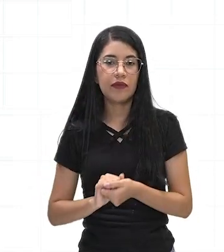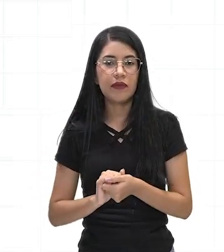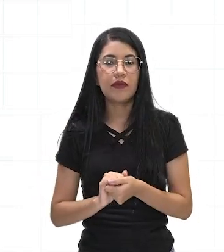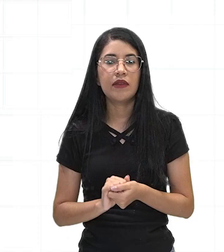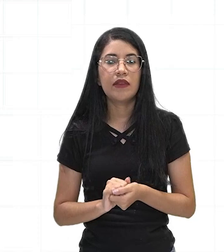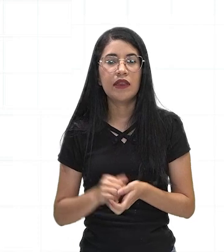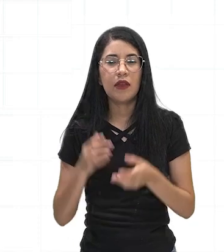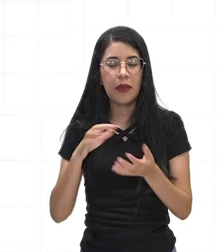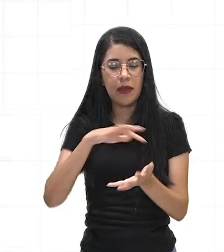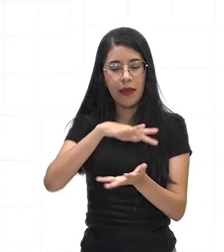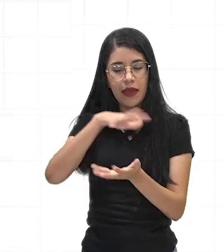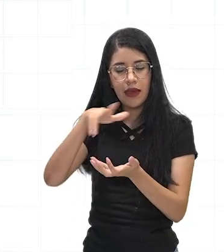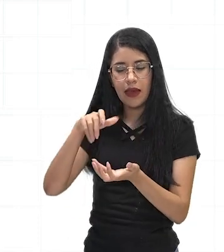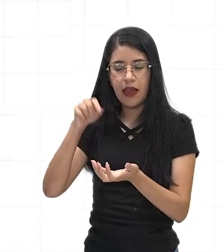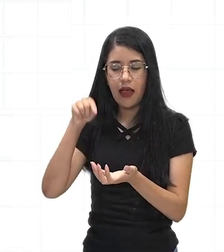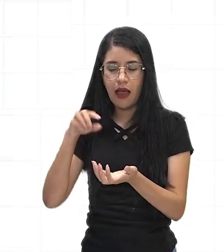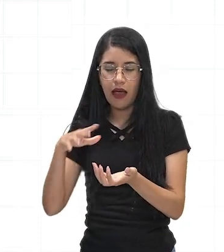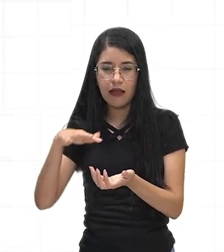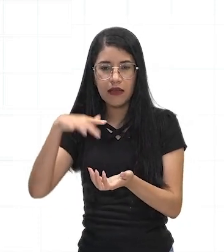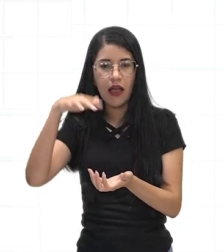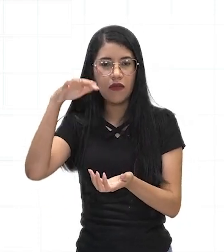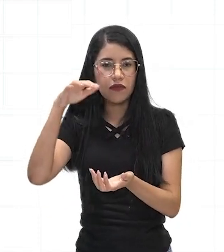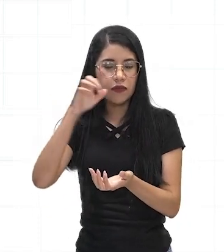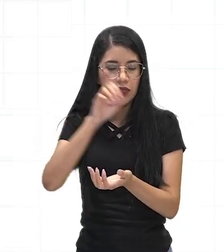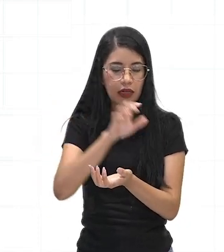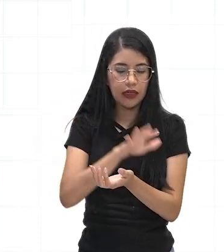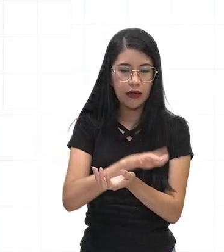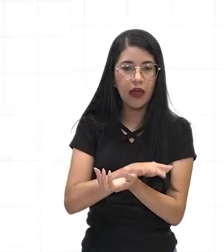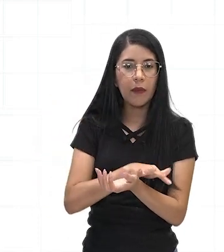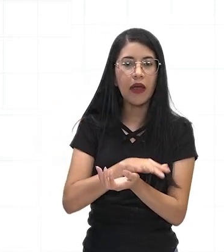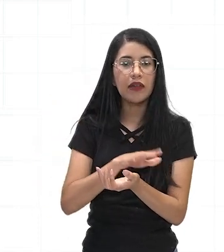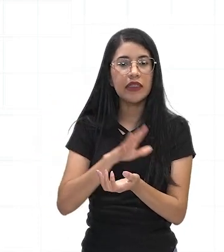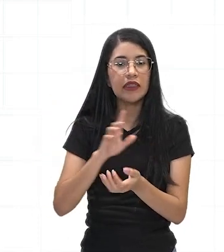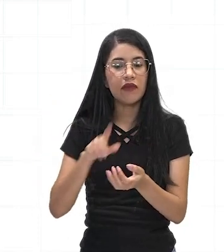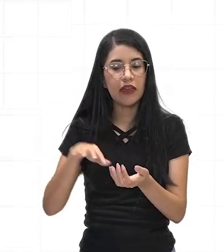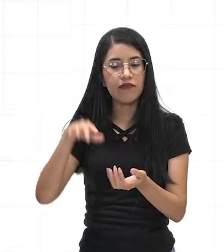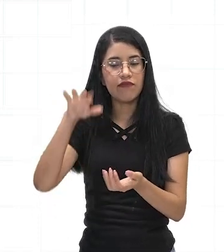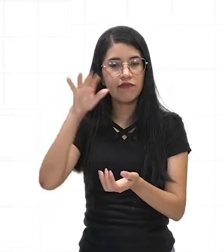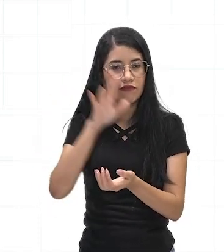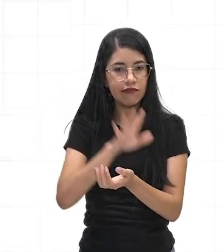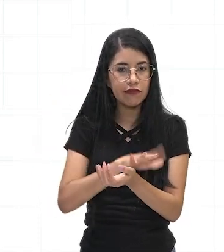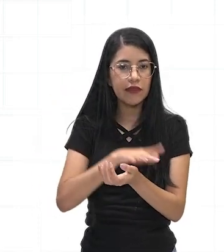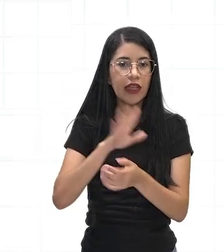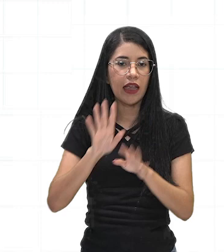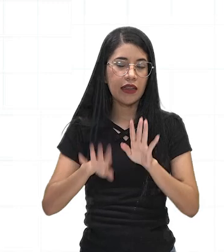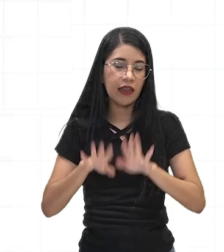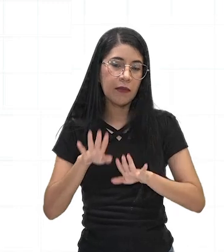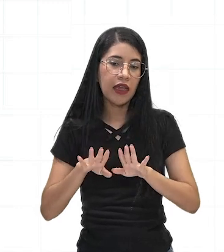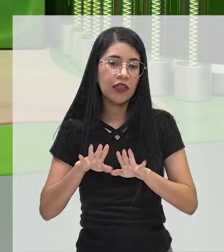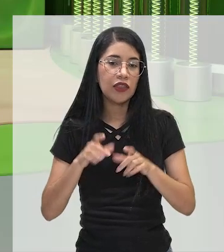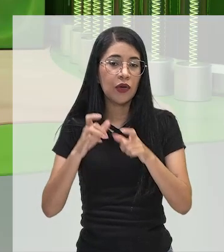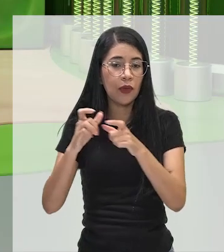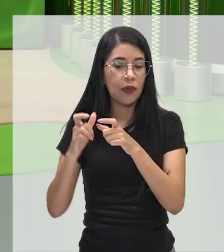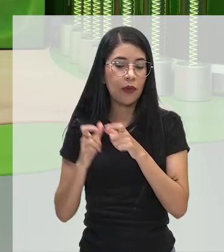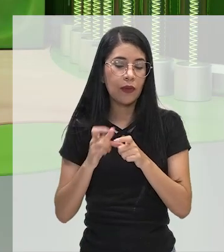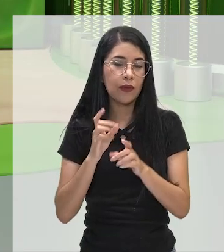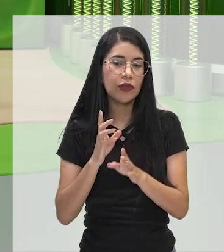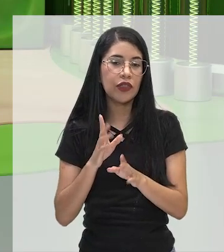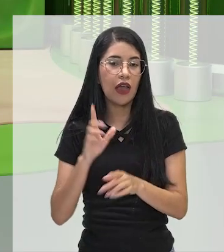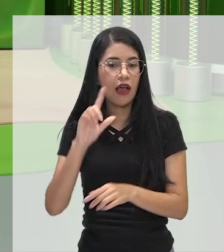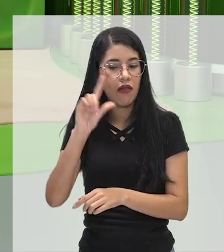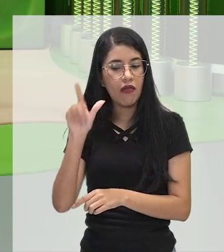você observa a maré baixa, certo? Então, tem uma alternância ali nessa ocorrência das marés, que vai